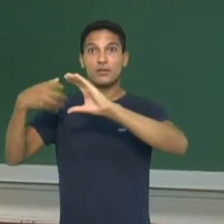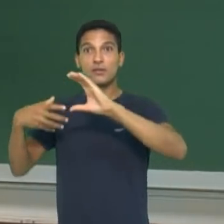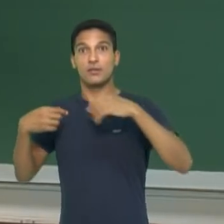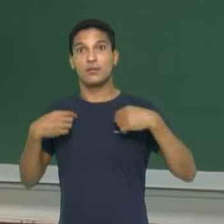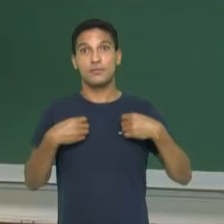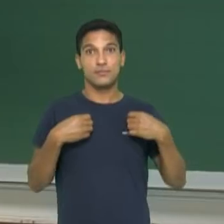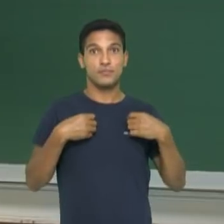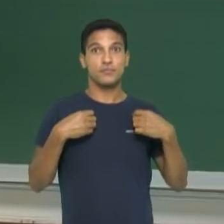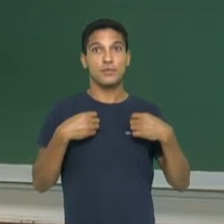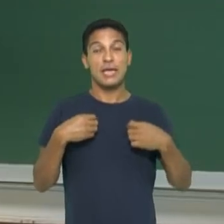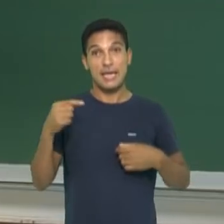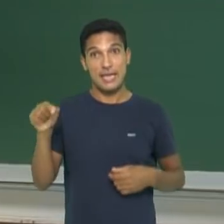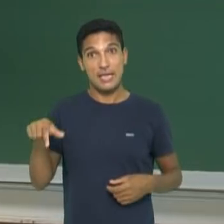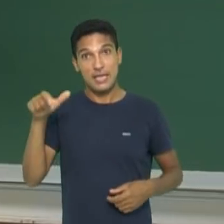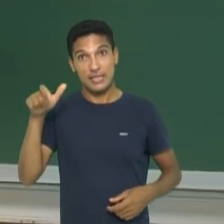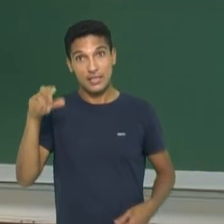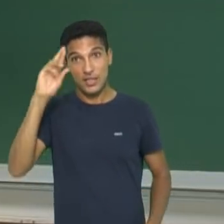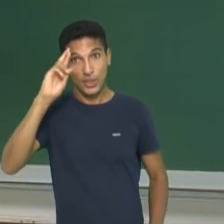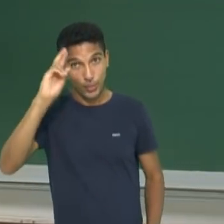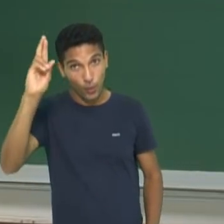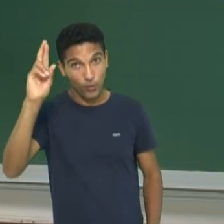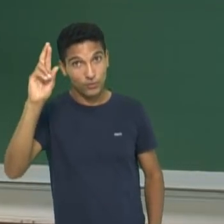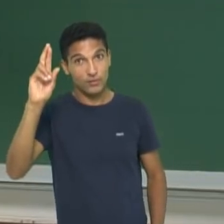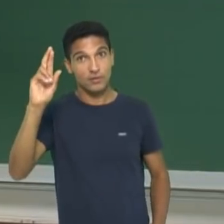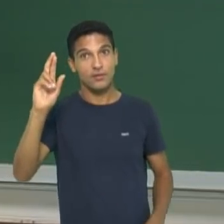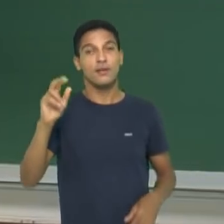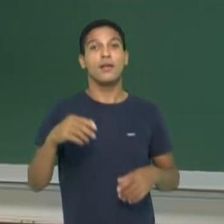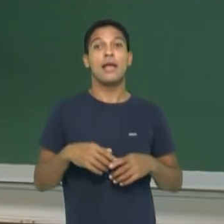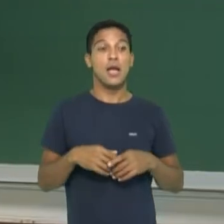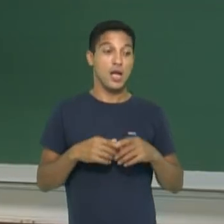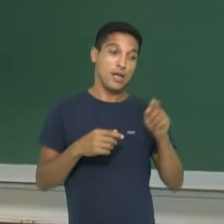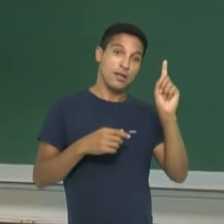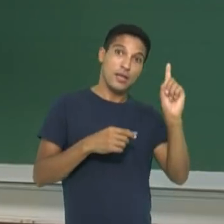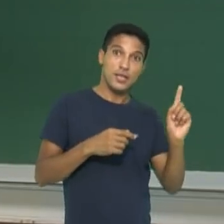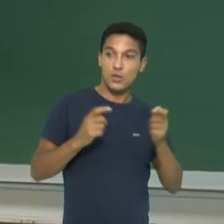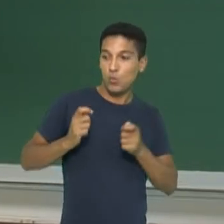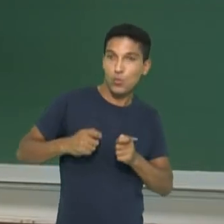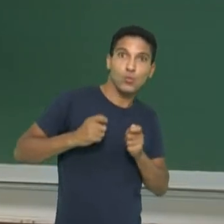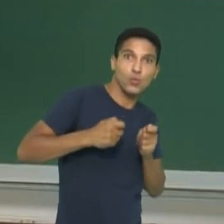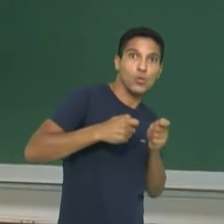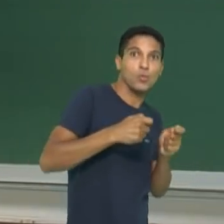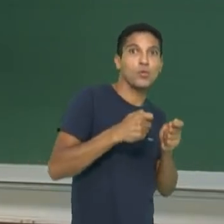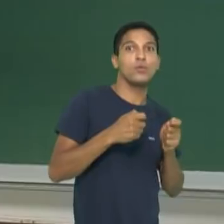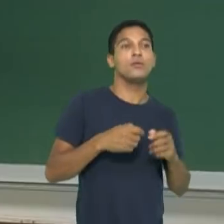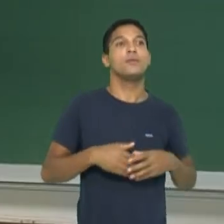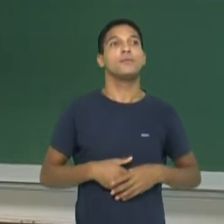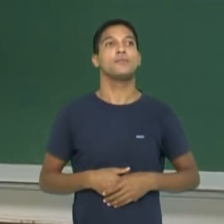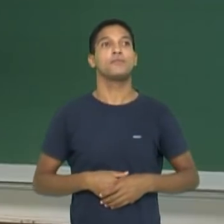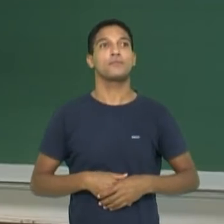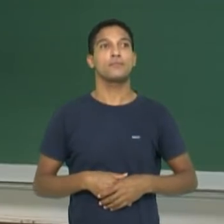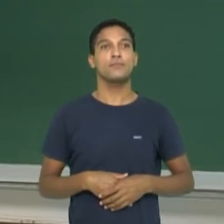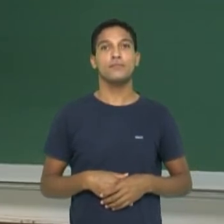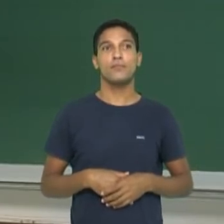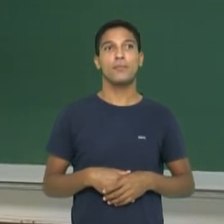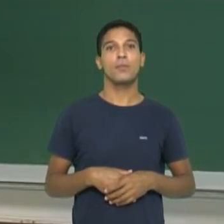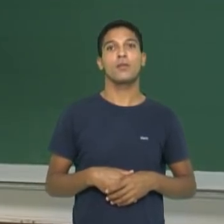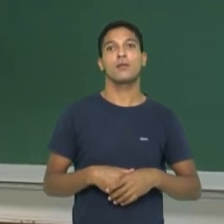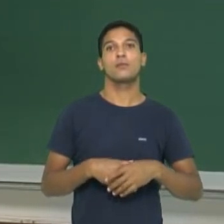tinham nos campos, né? Depois se viraram vilas e cidades para engorda do gado,